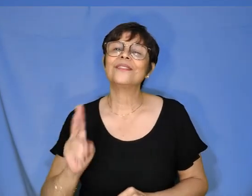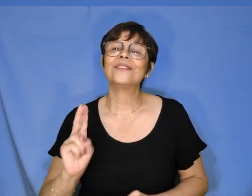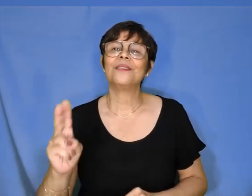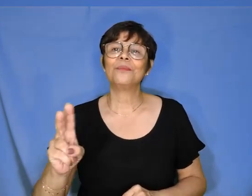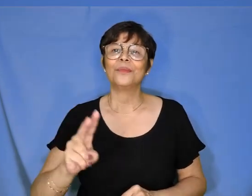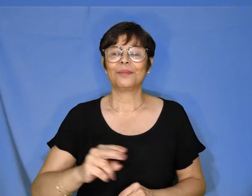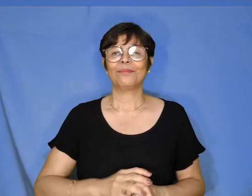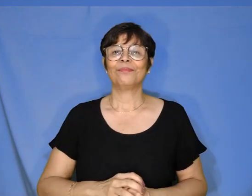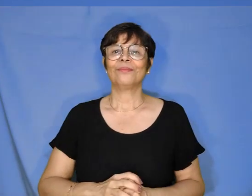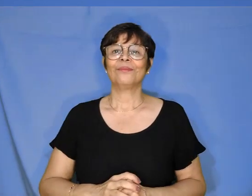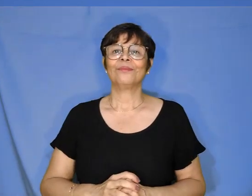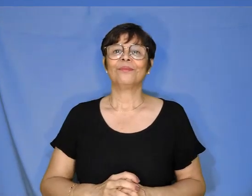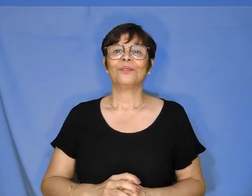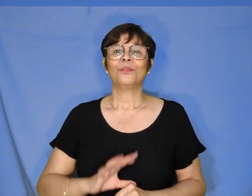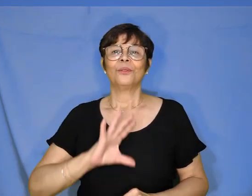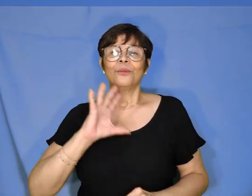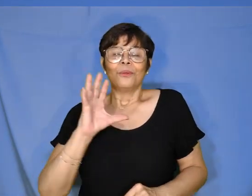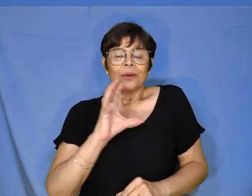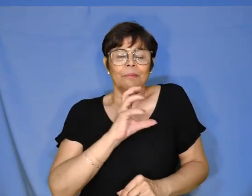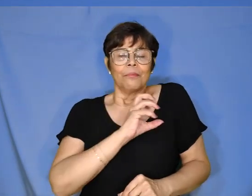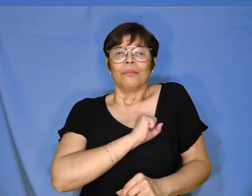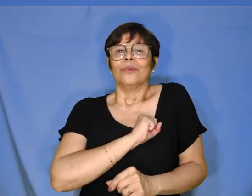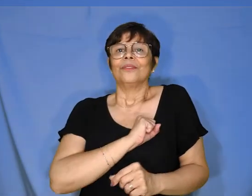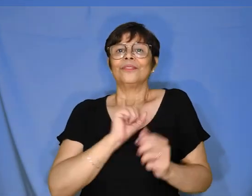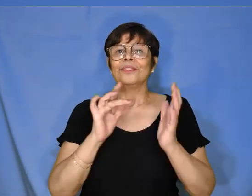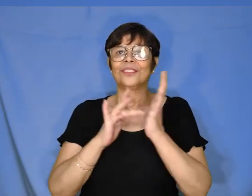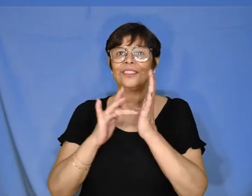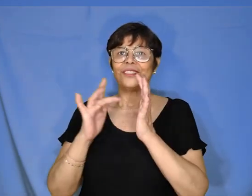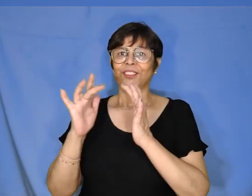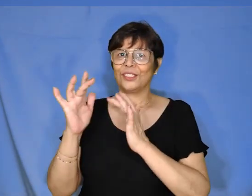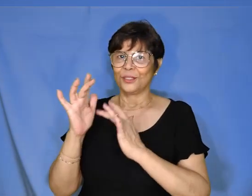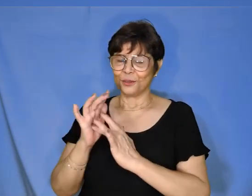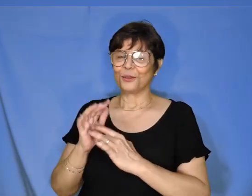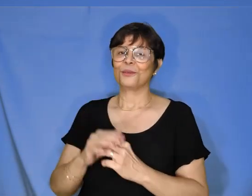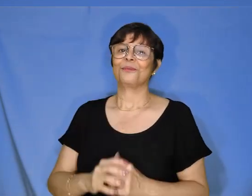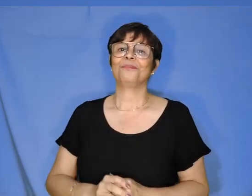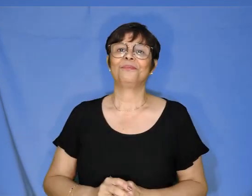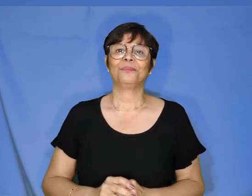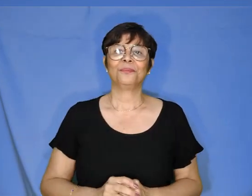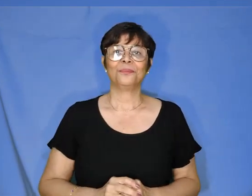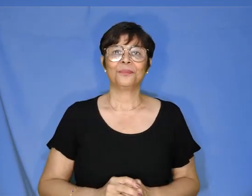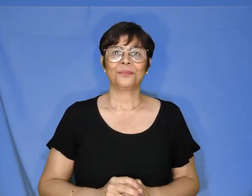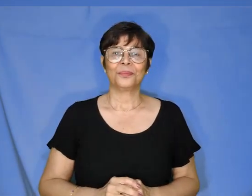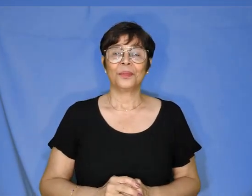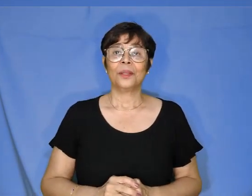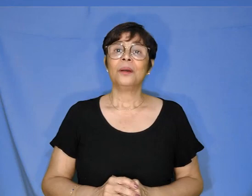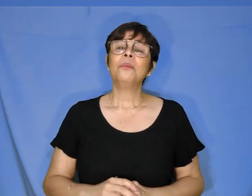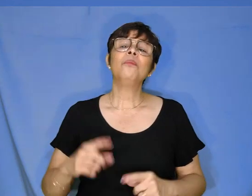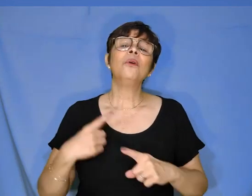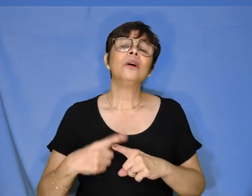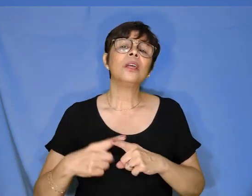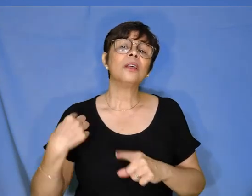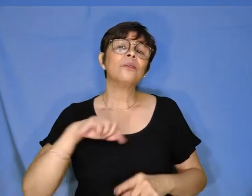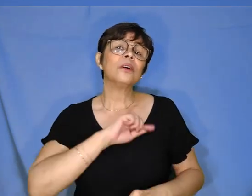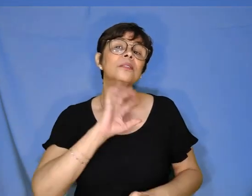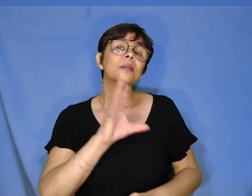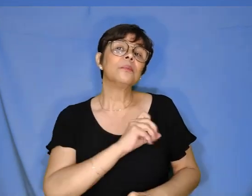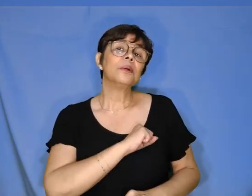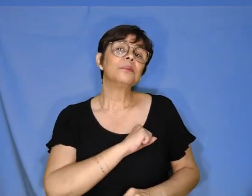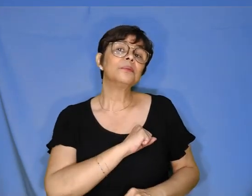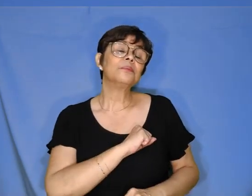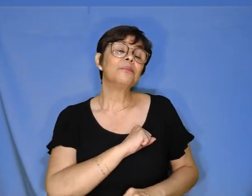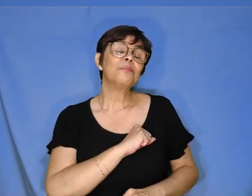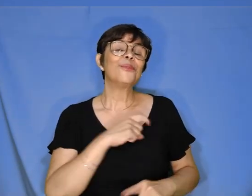Cristo. Eu tenho e devo me manifestar sujeito ao outro por causa do temor que eu tenho